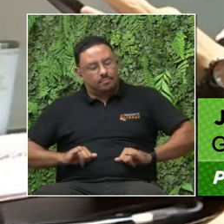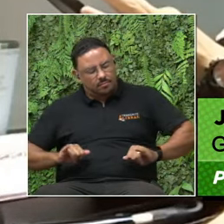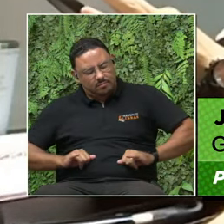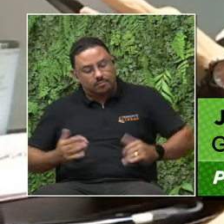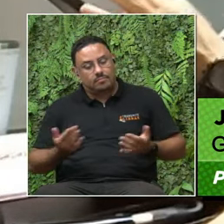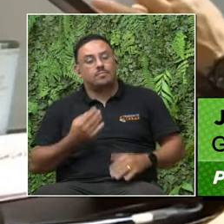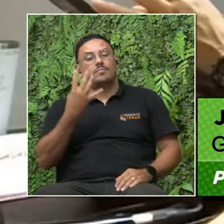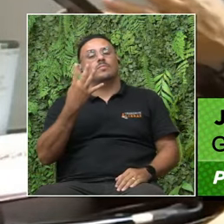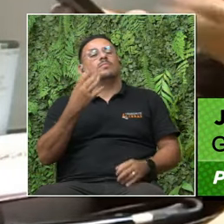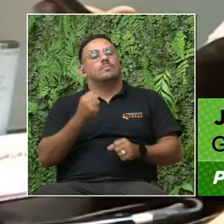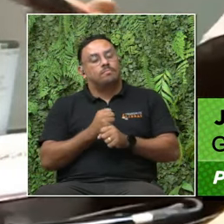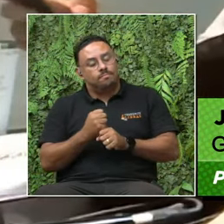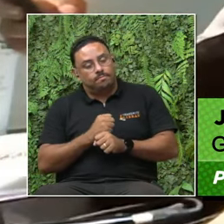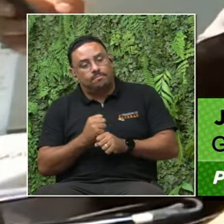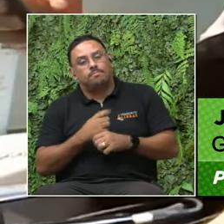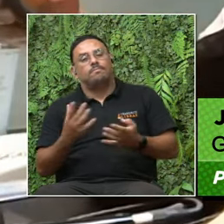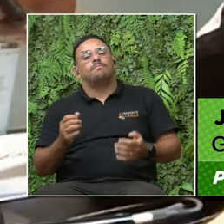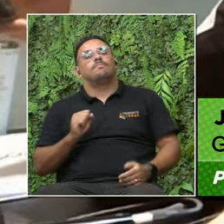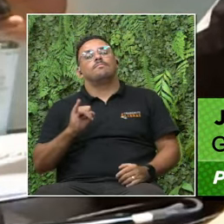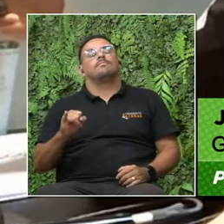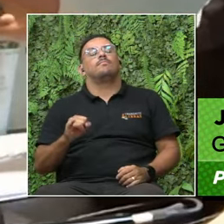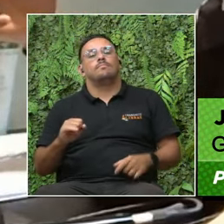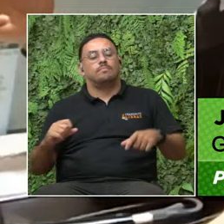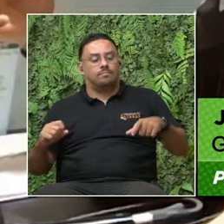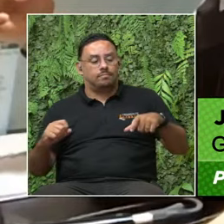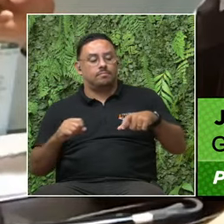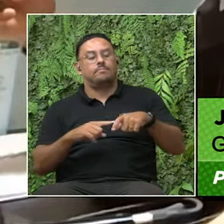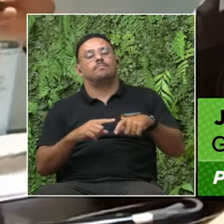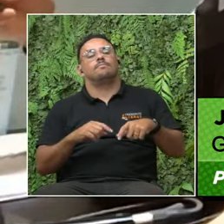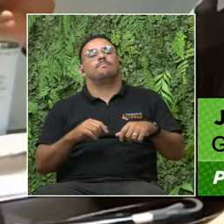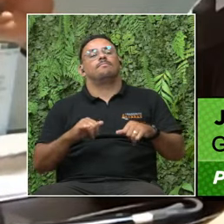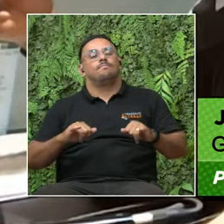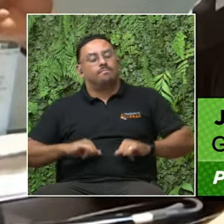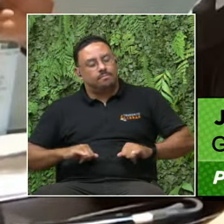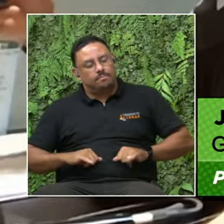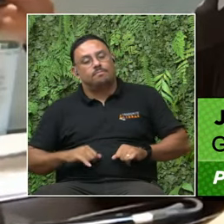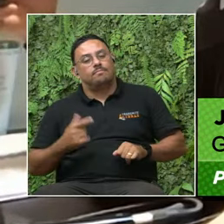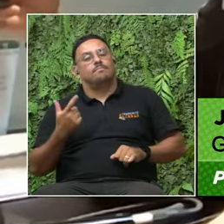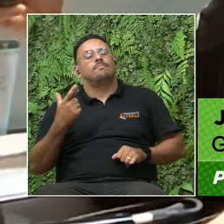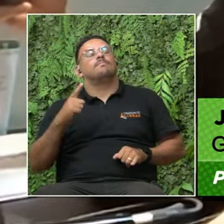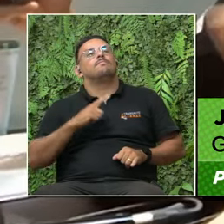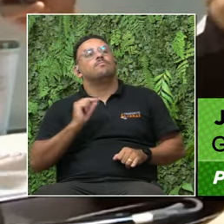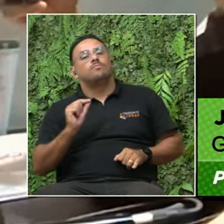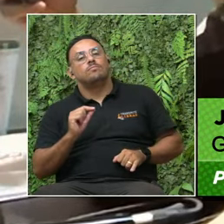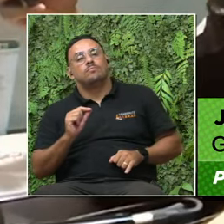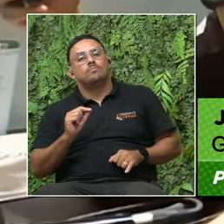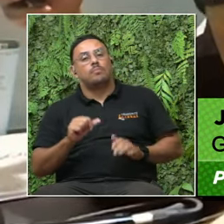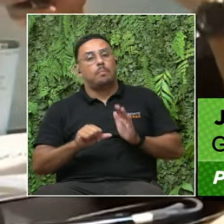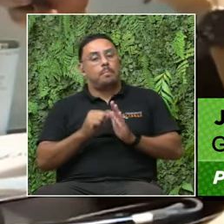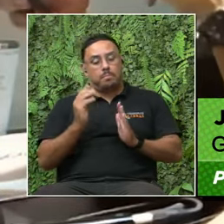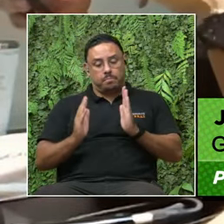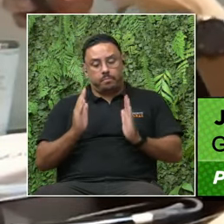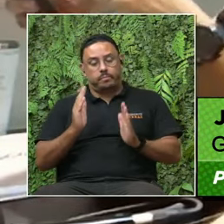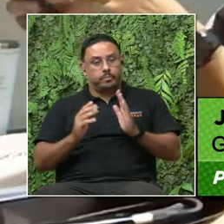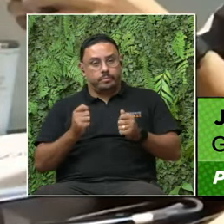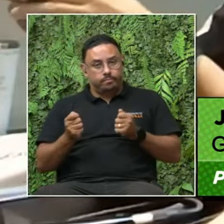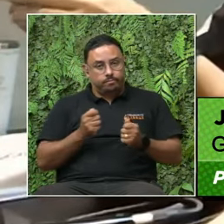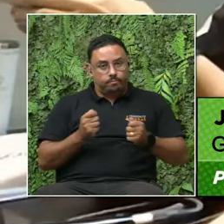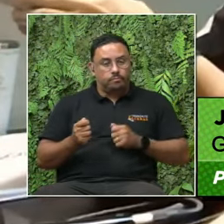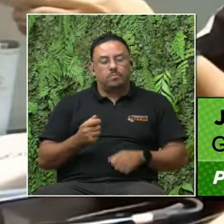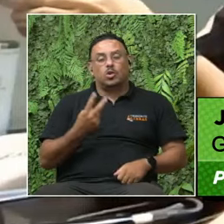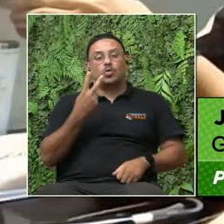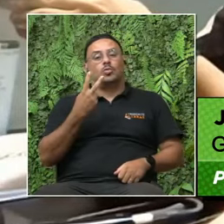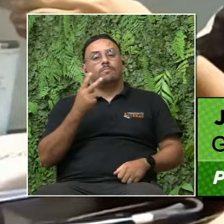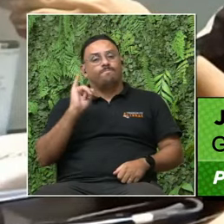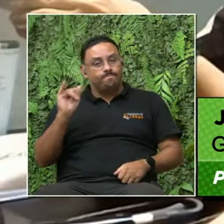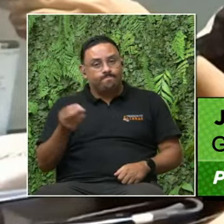sofrendo 4 anos então se não for galo se não for sofrido não é galo a gente teve um bom primeiro tempo conseguimos controlar idade